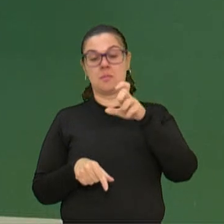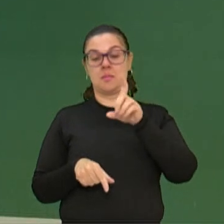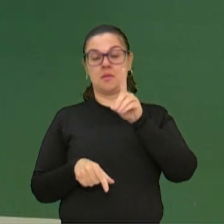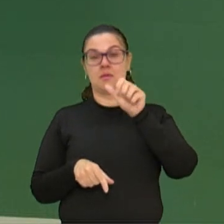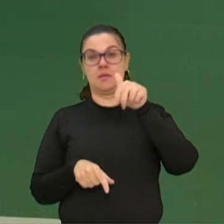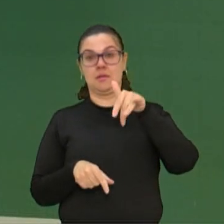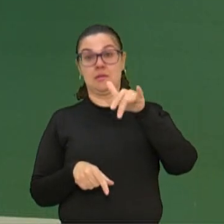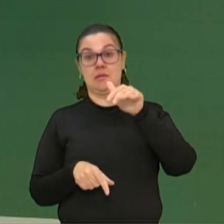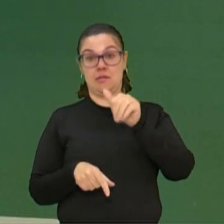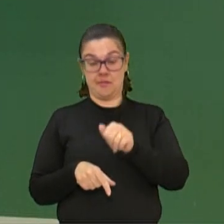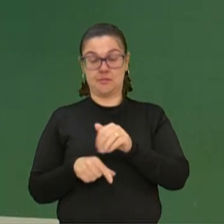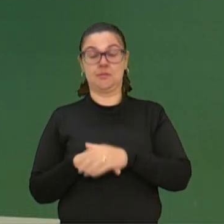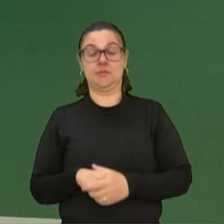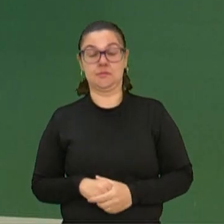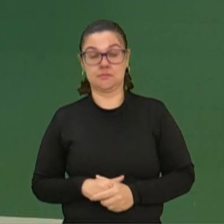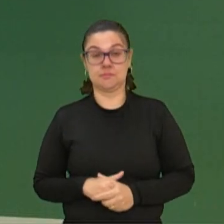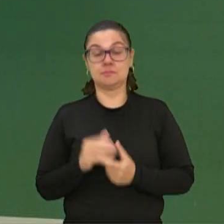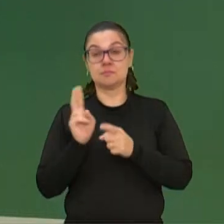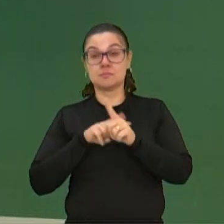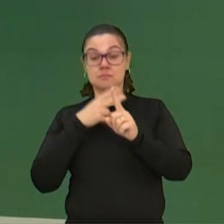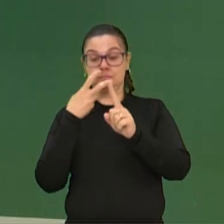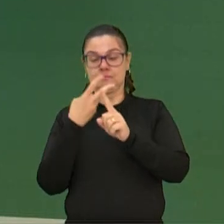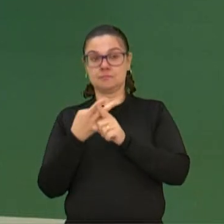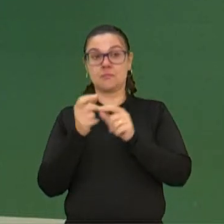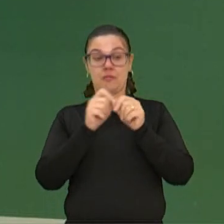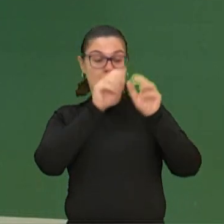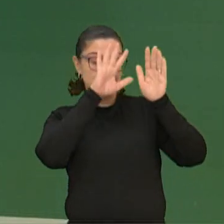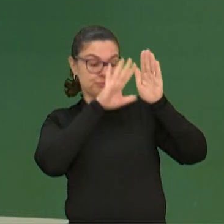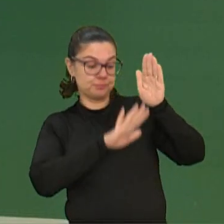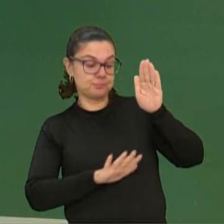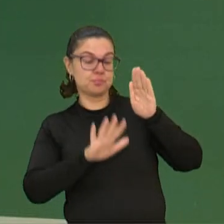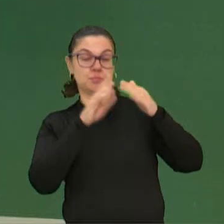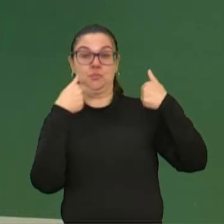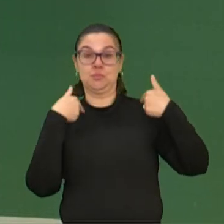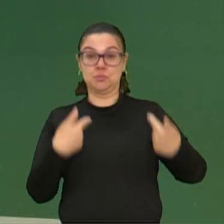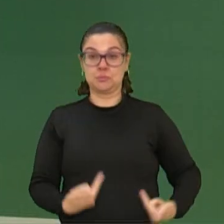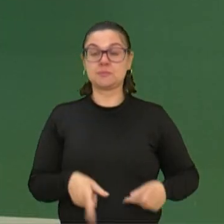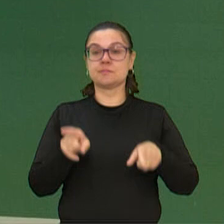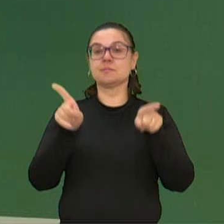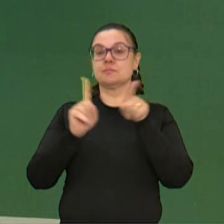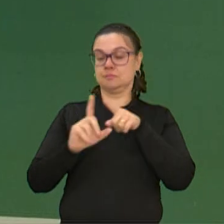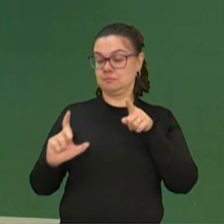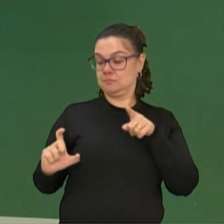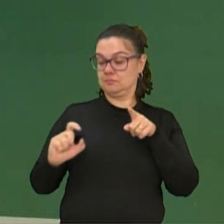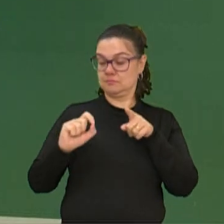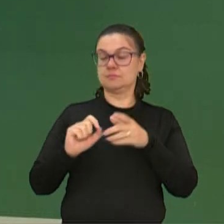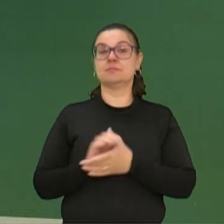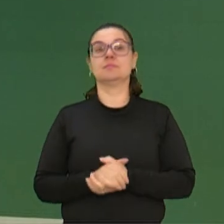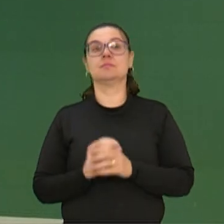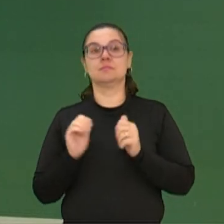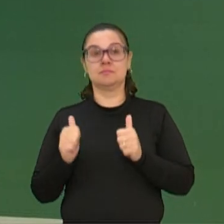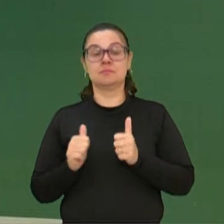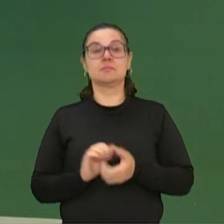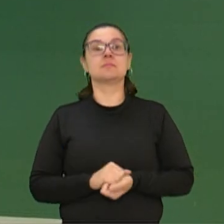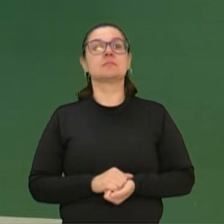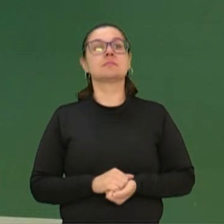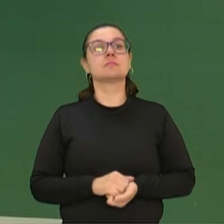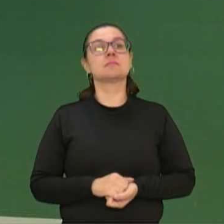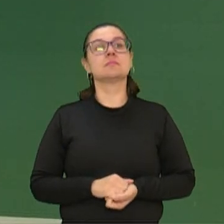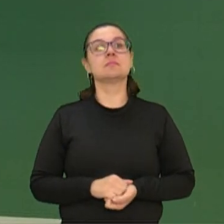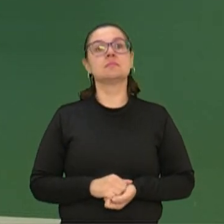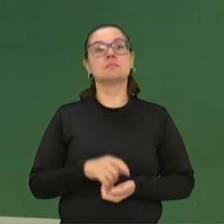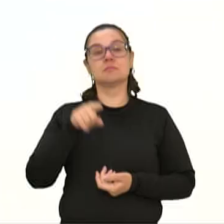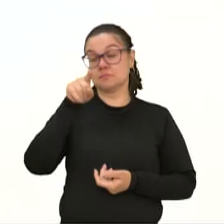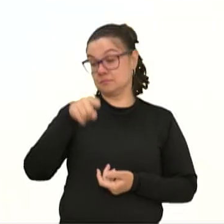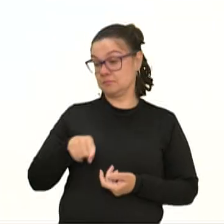essa varredura toda, essa leitura toda do seu corpo, e a dobra cutânea também.